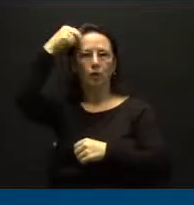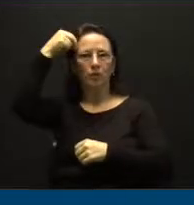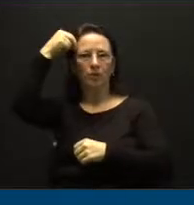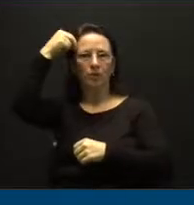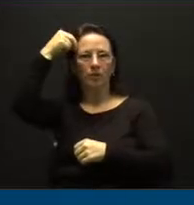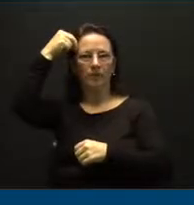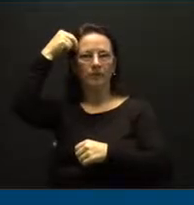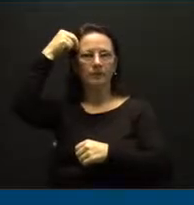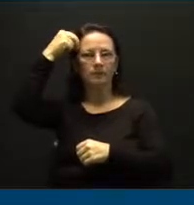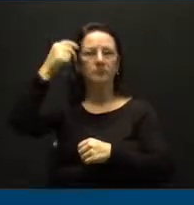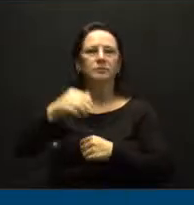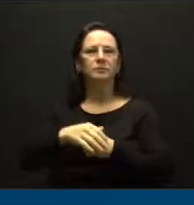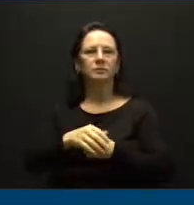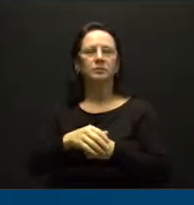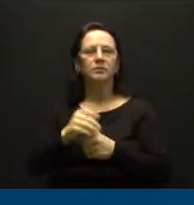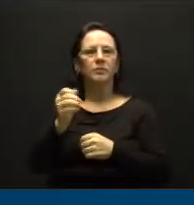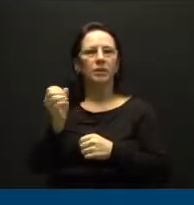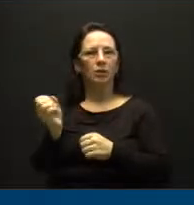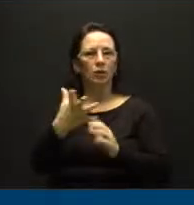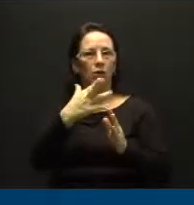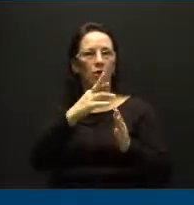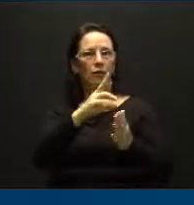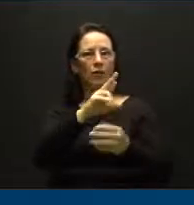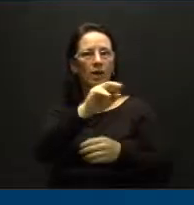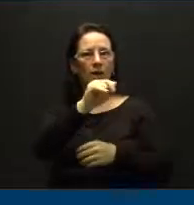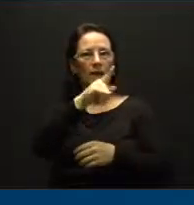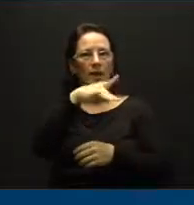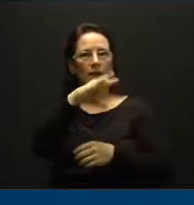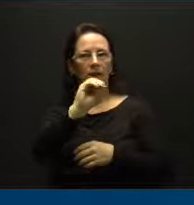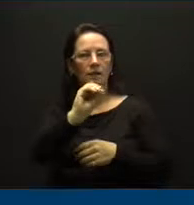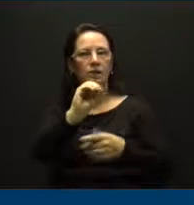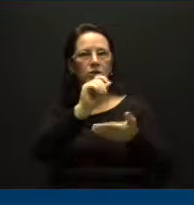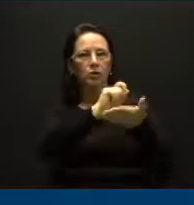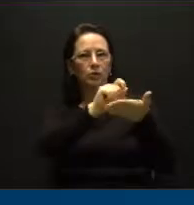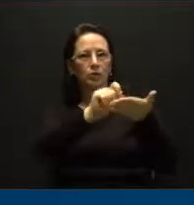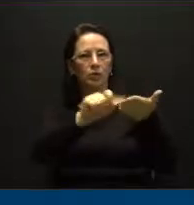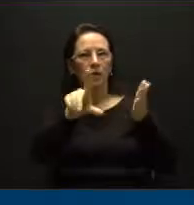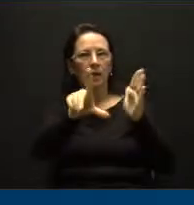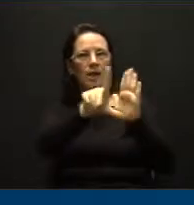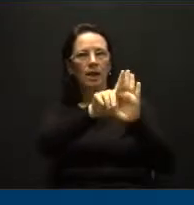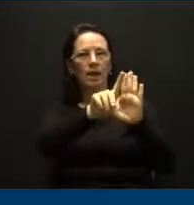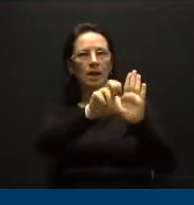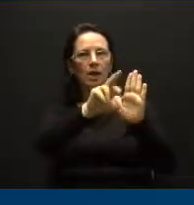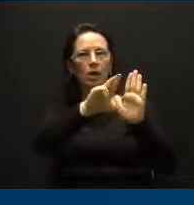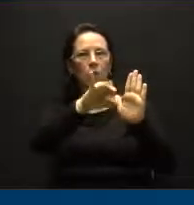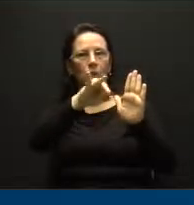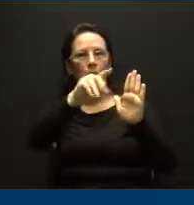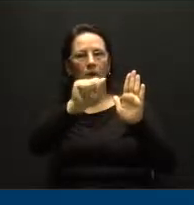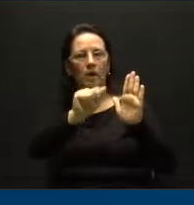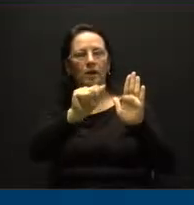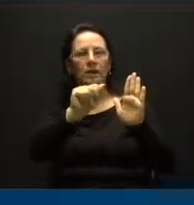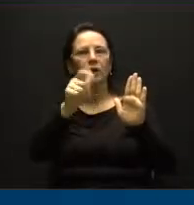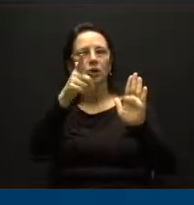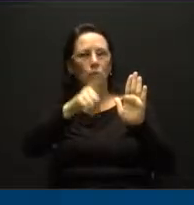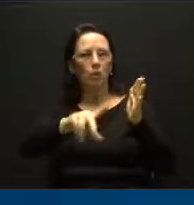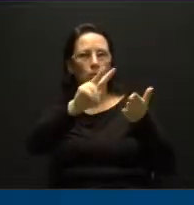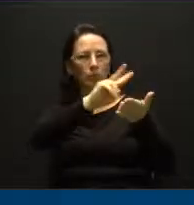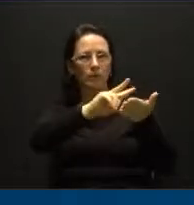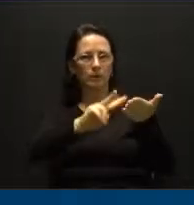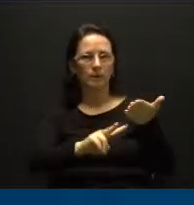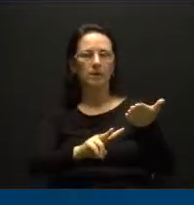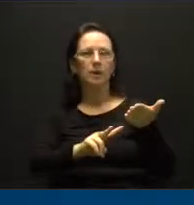que dá nova redação a dispositivos que especifica da lei orgânica do município e dá outras providências